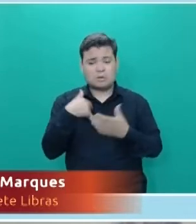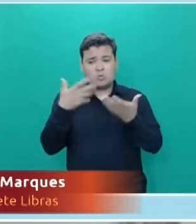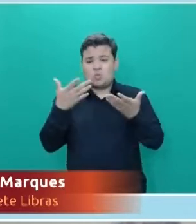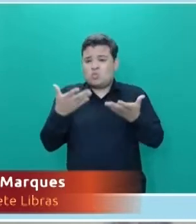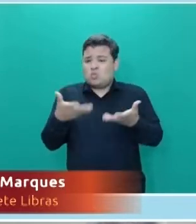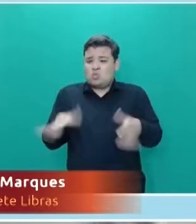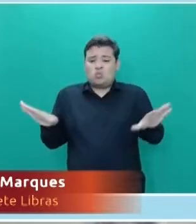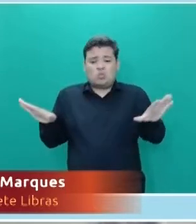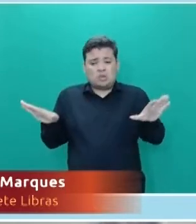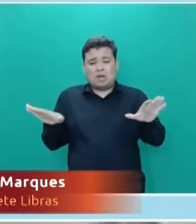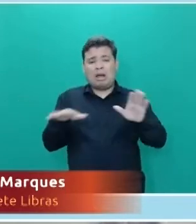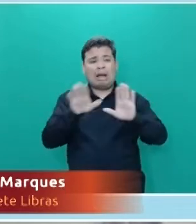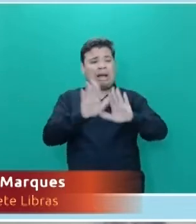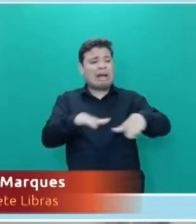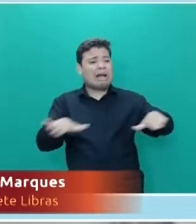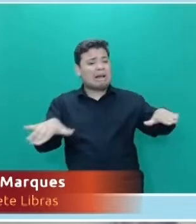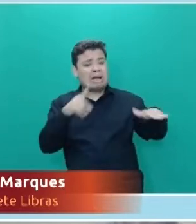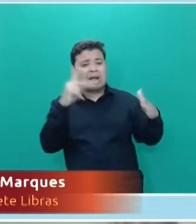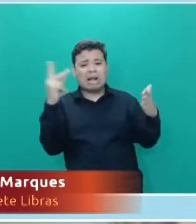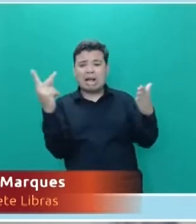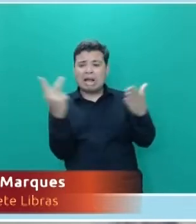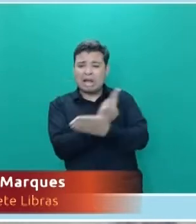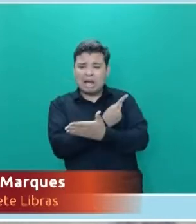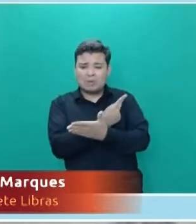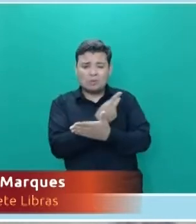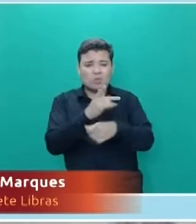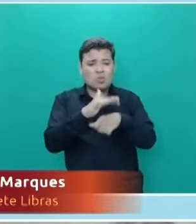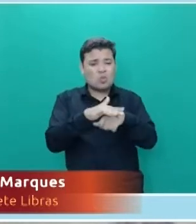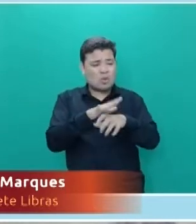criança fosse vítima, como eu,